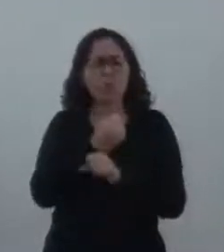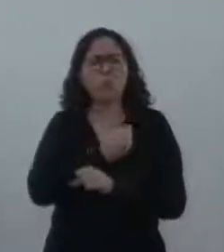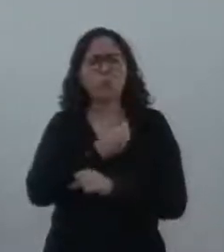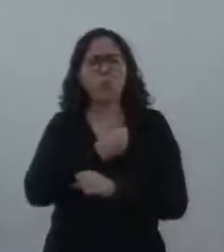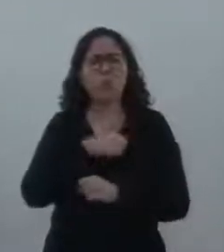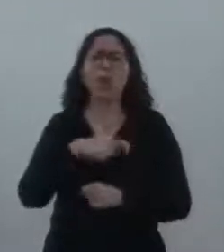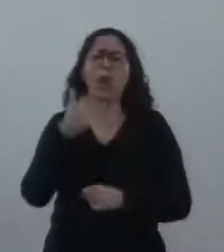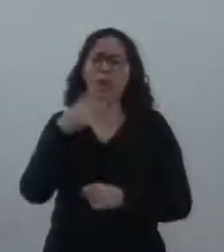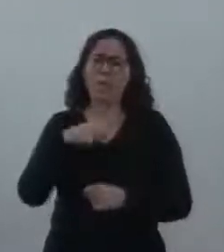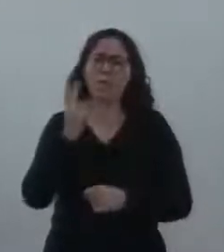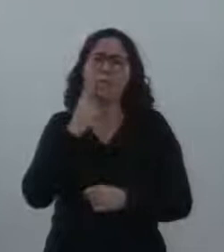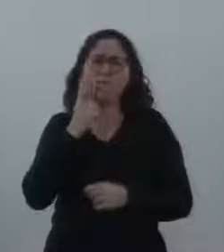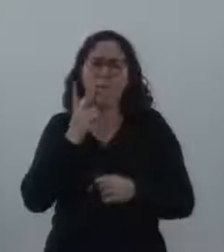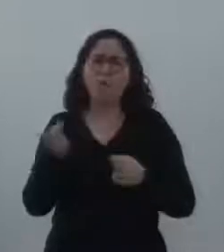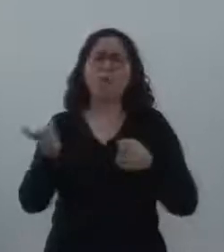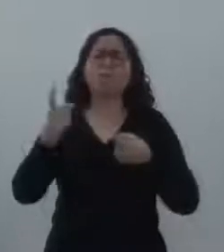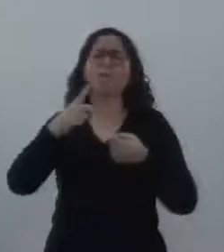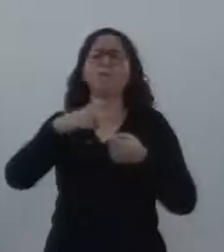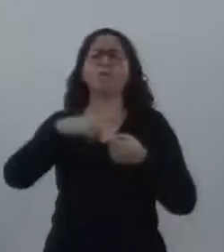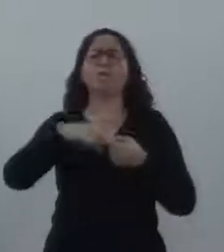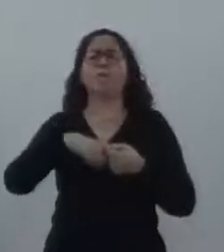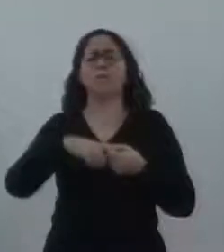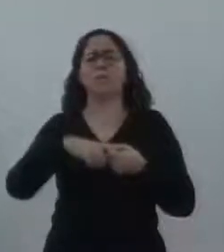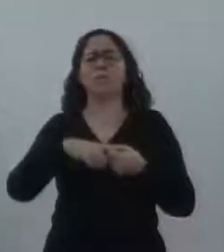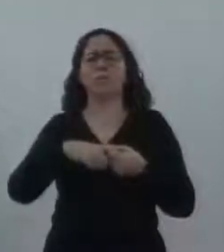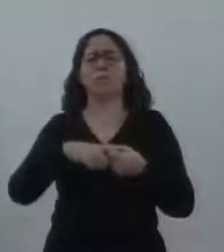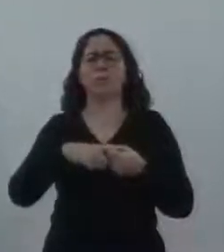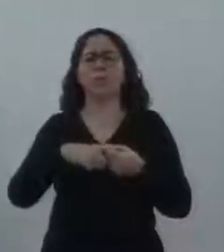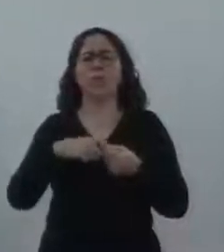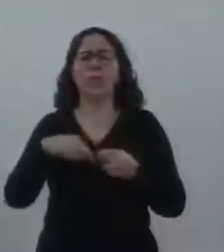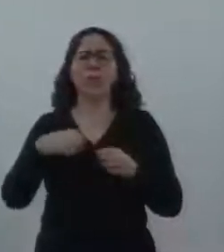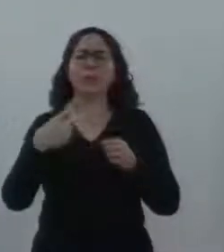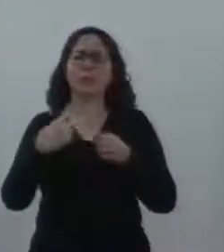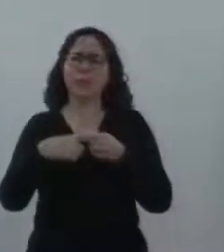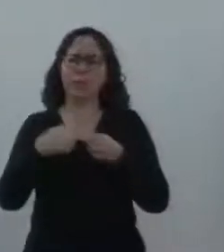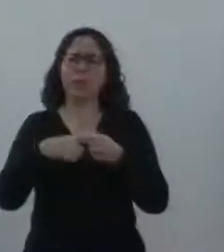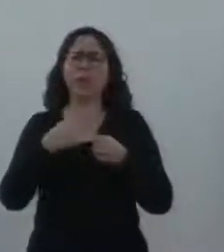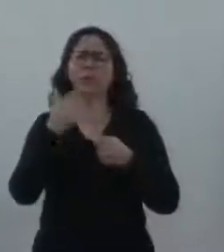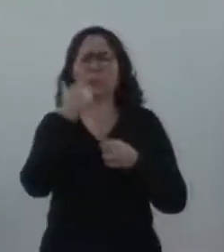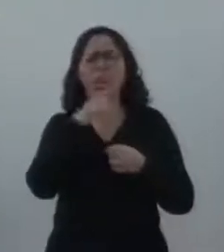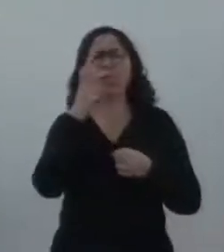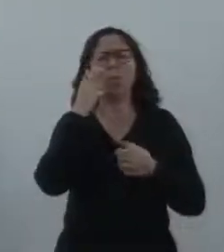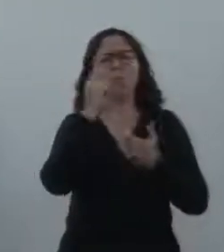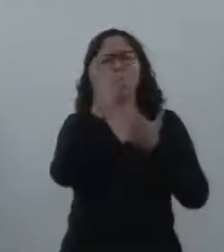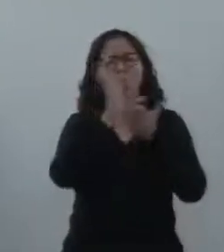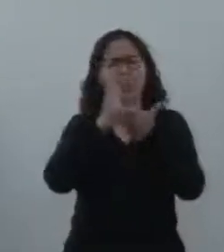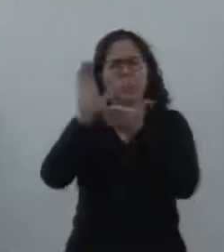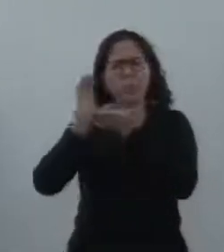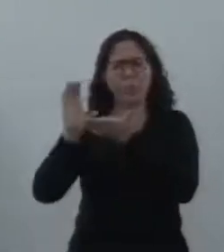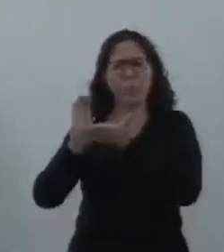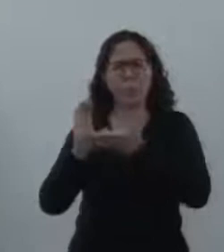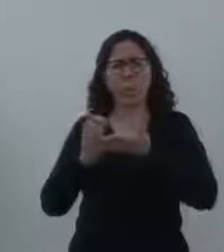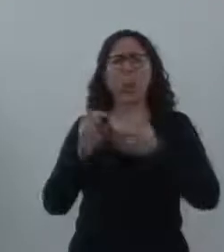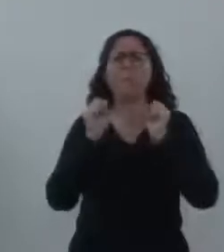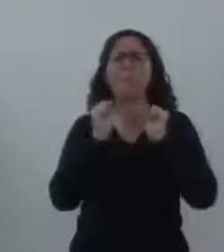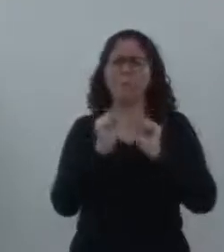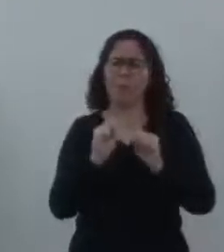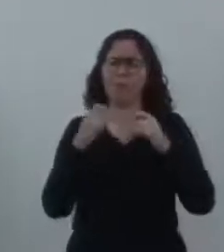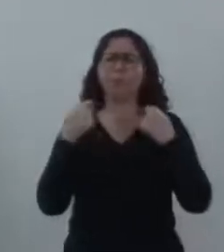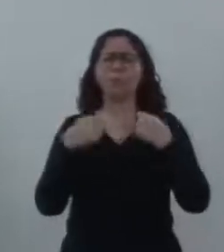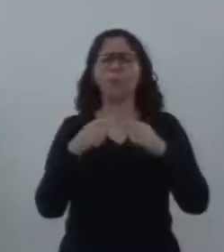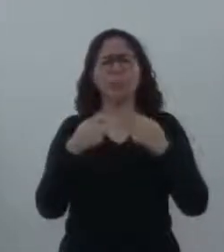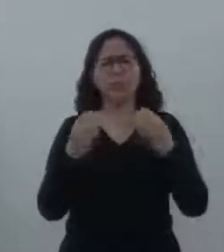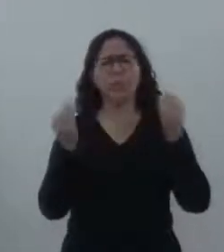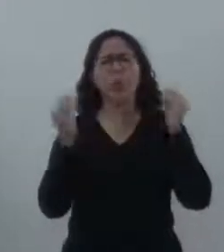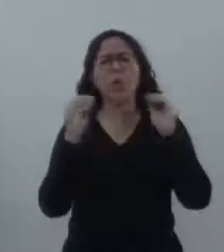Vinhedo volte na gestão que se espera dela. Uma cidade que arrecada muito, e essa arrecadação pode e deve ser